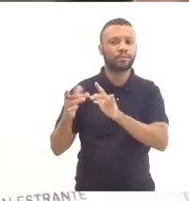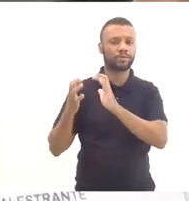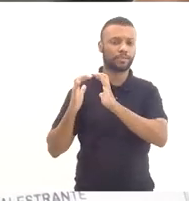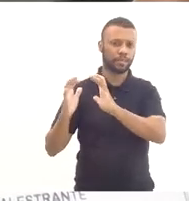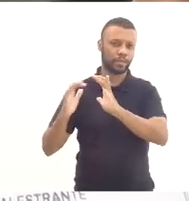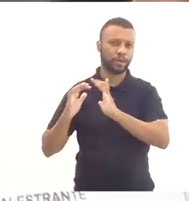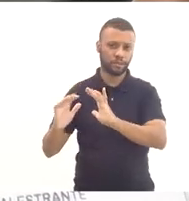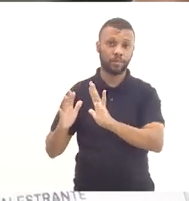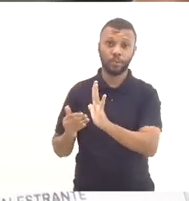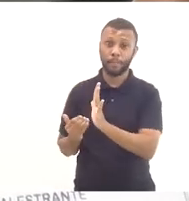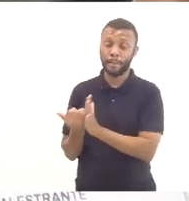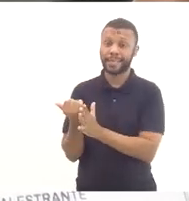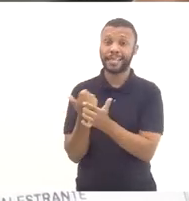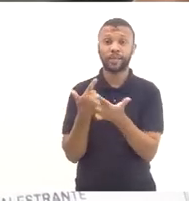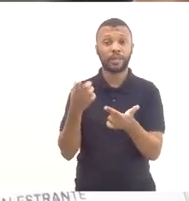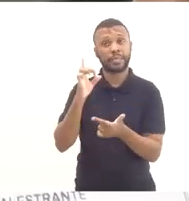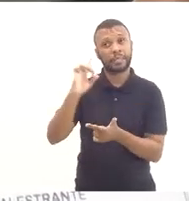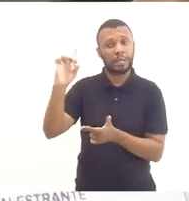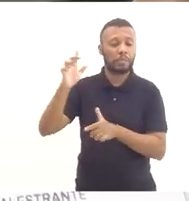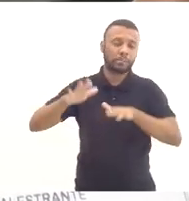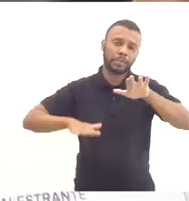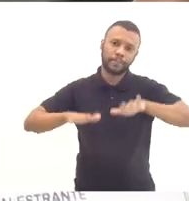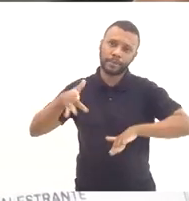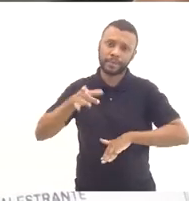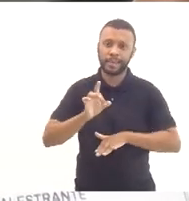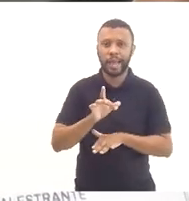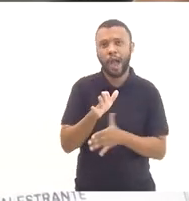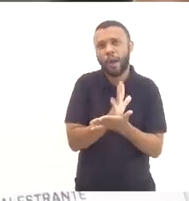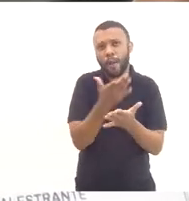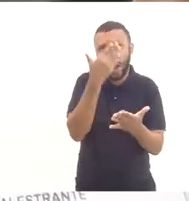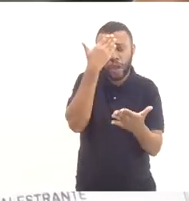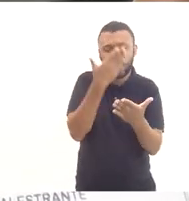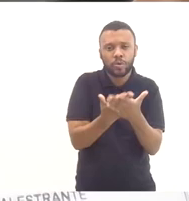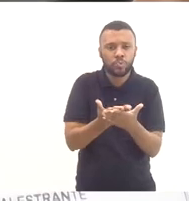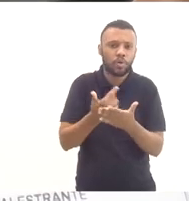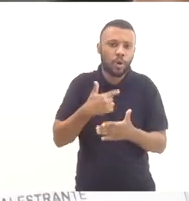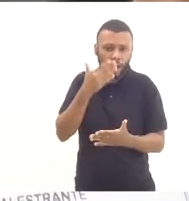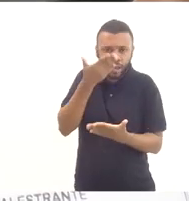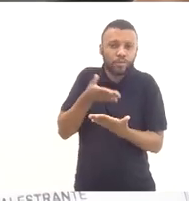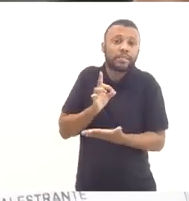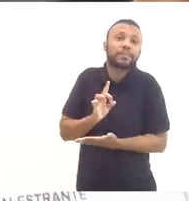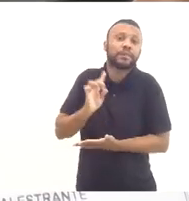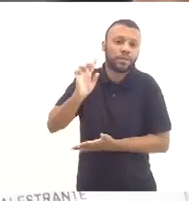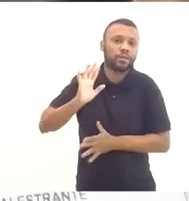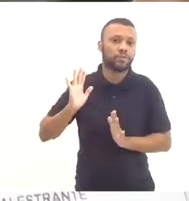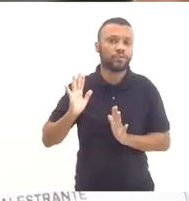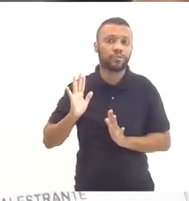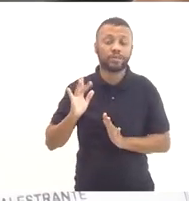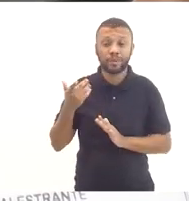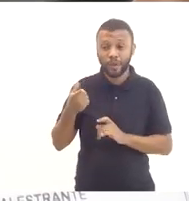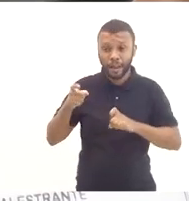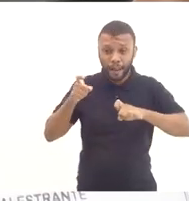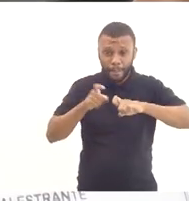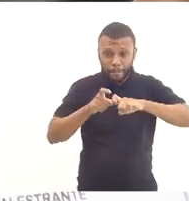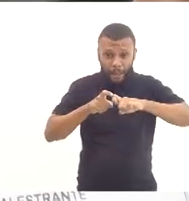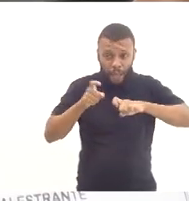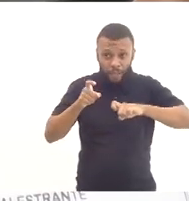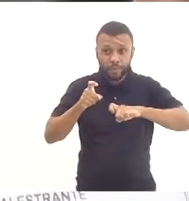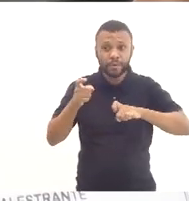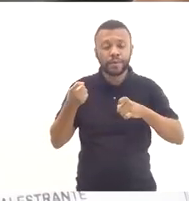a jogada de sorte de Deus dependendo do que alguém aí possa acreditar Eu acredito em Deus e aquele médico que foi